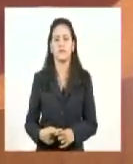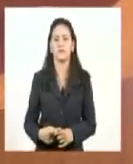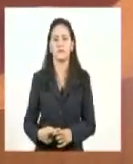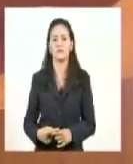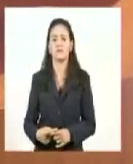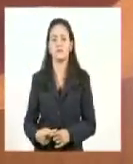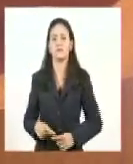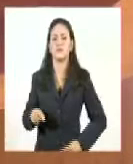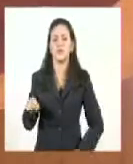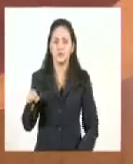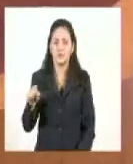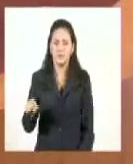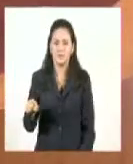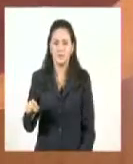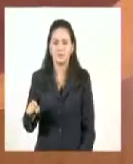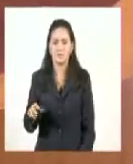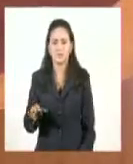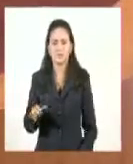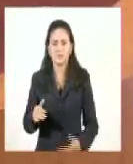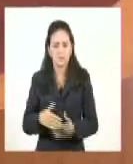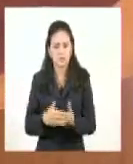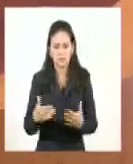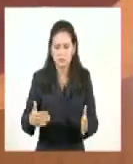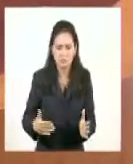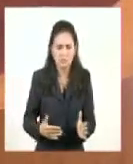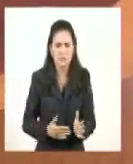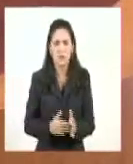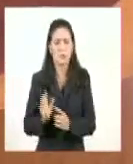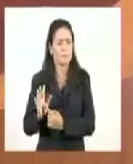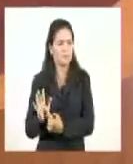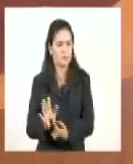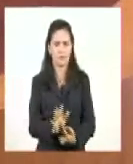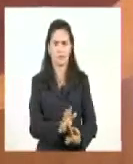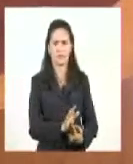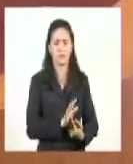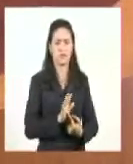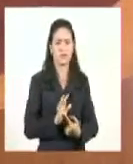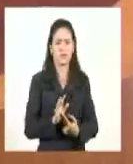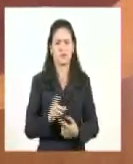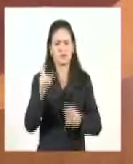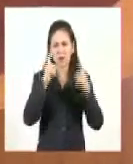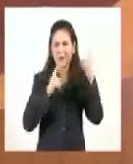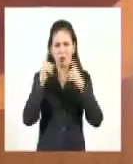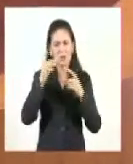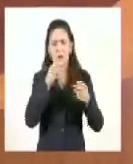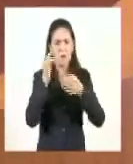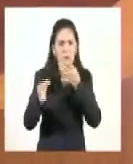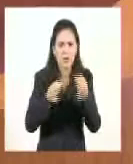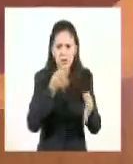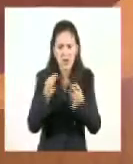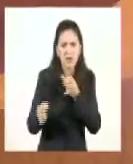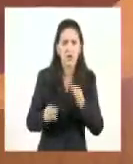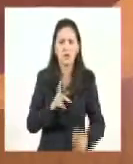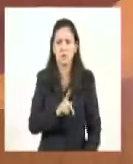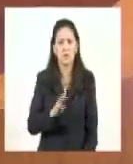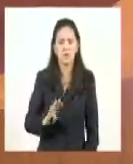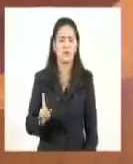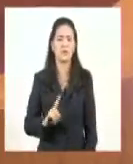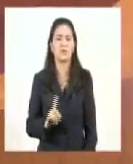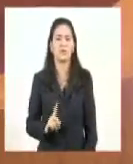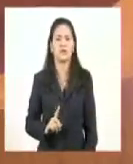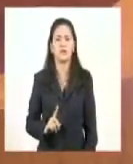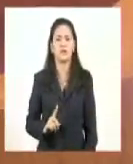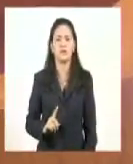ele coloca tudo à frente. Ele não está aí para o que o povo pensa, a opinião pública pensa, ele acha que tudo é passageiro. Aí ele dá garantias para